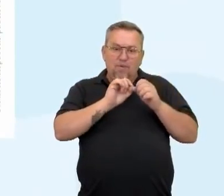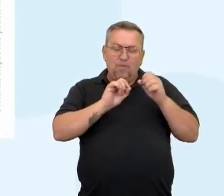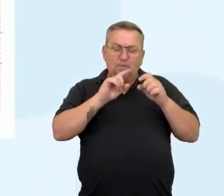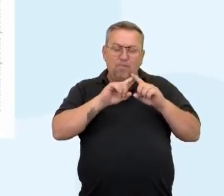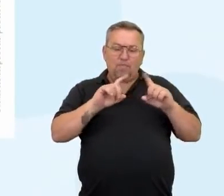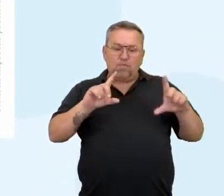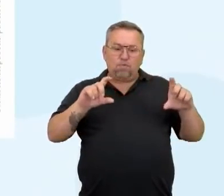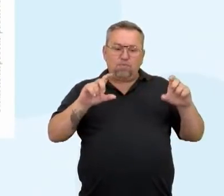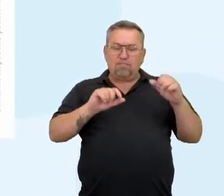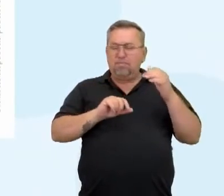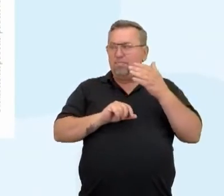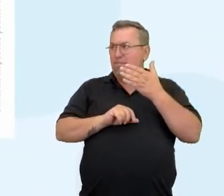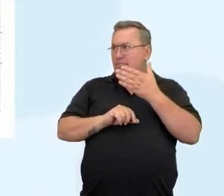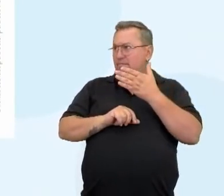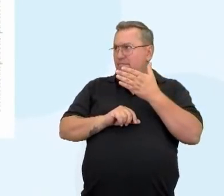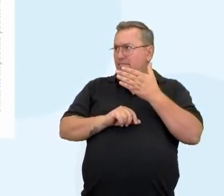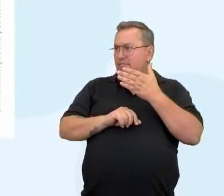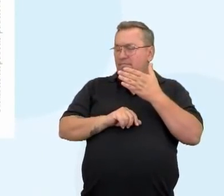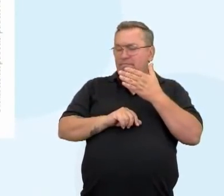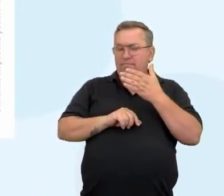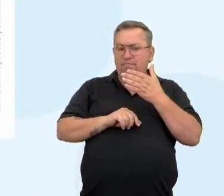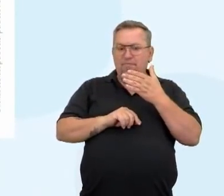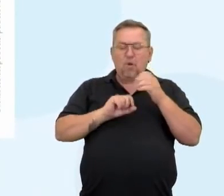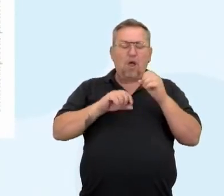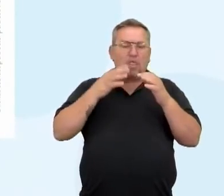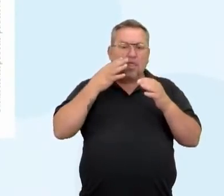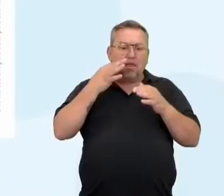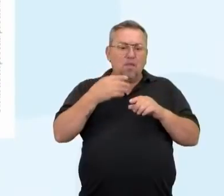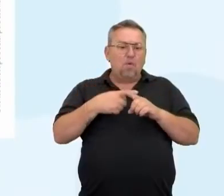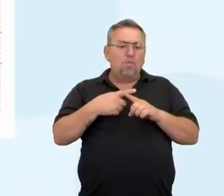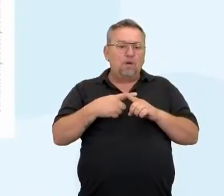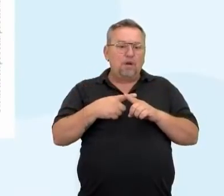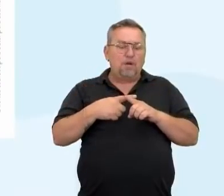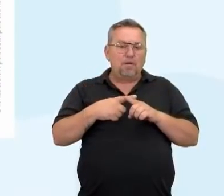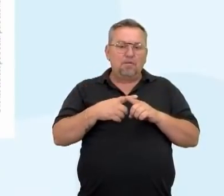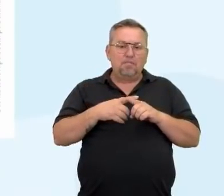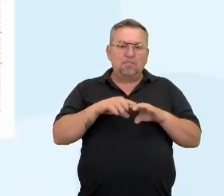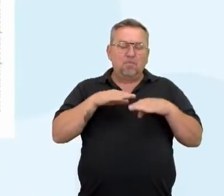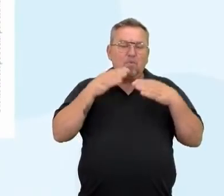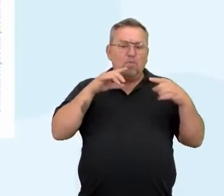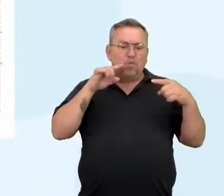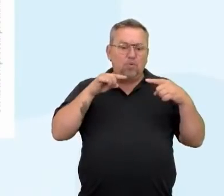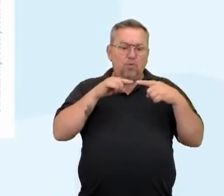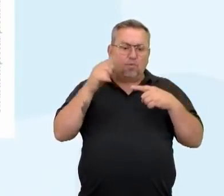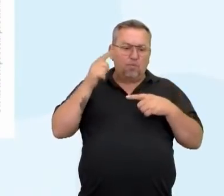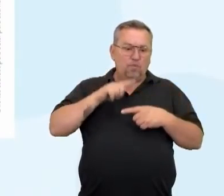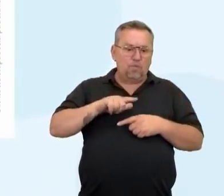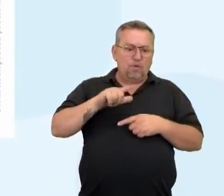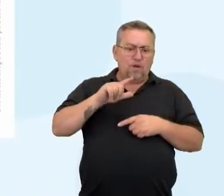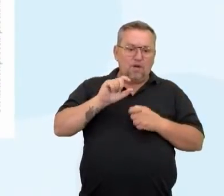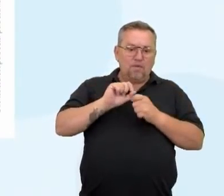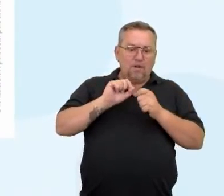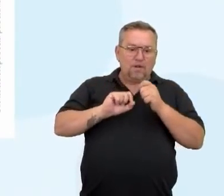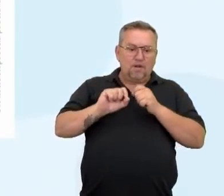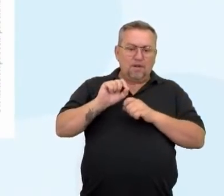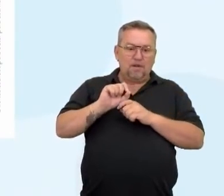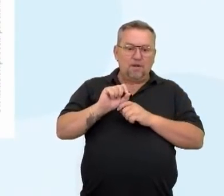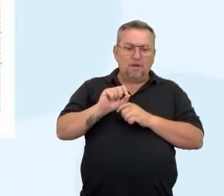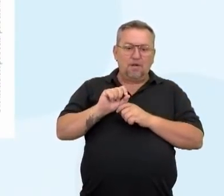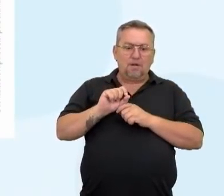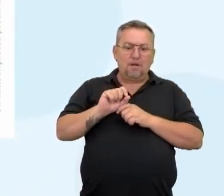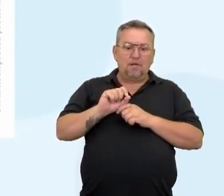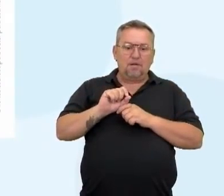essa imagem. Então, o que chama a sua atenção e por quê? Qual foi a intenção? Será que ela tem uma intenção? Ou ela contrasta com